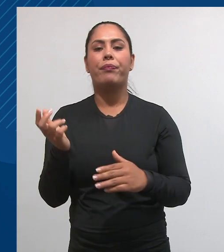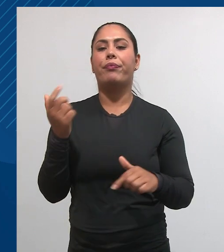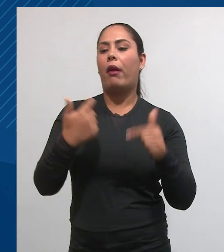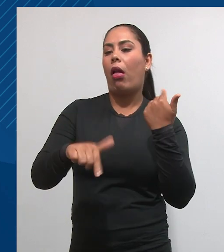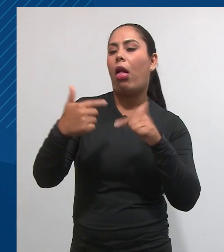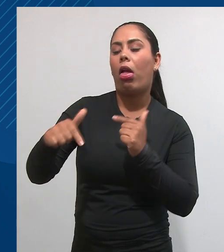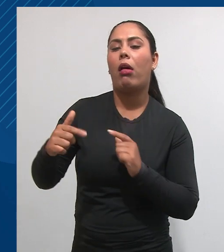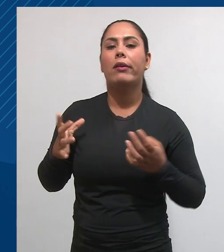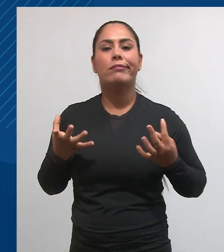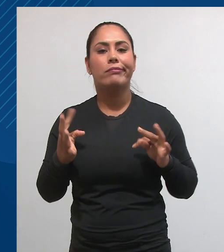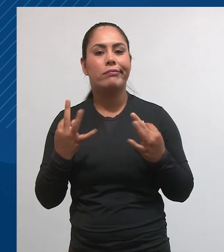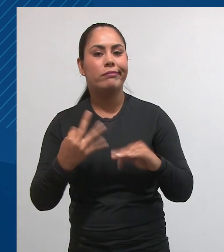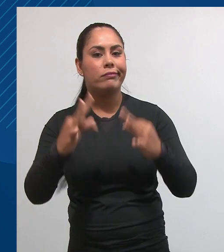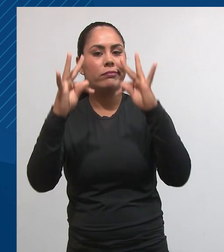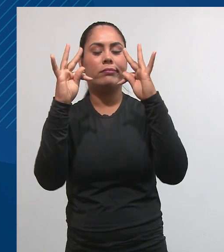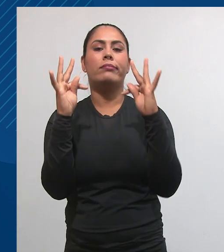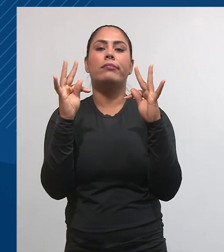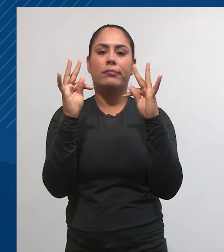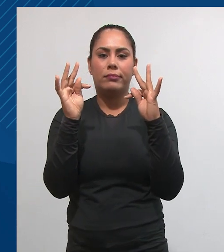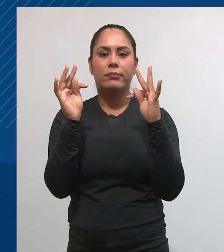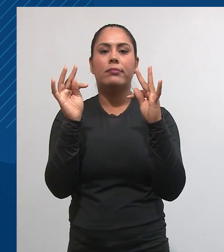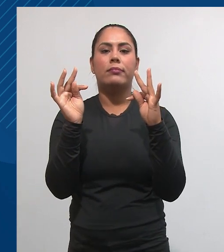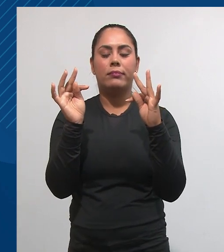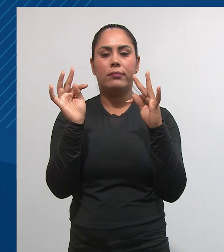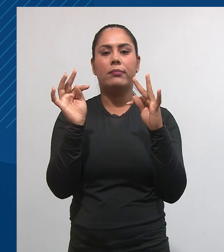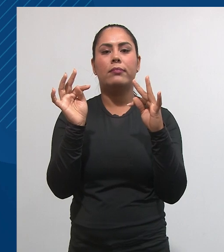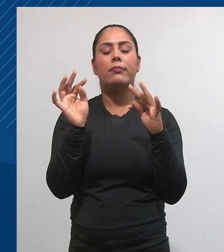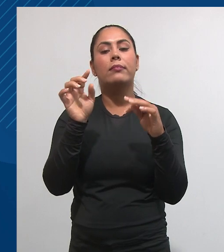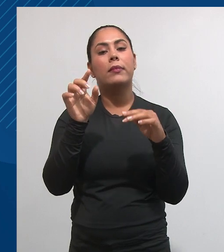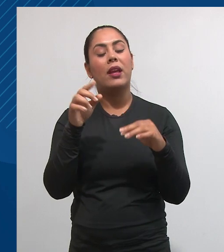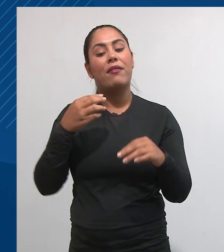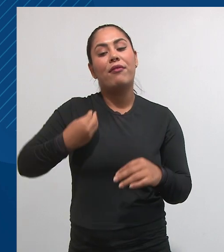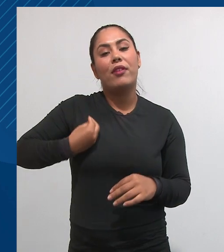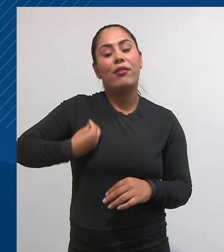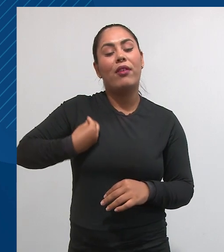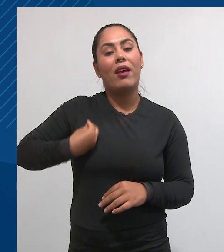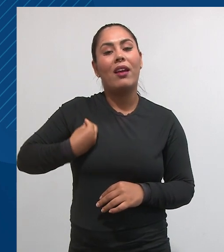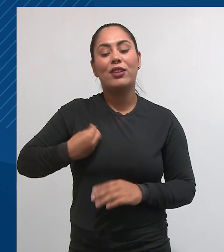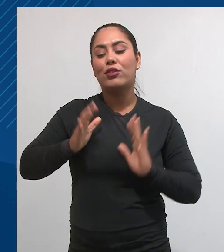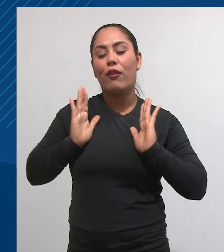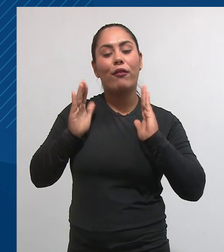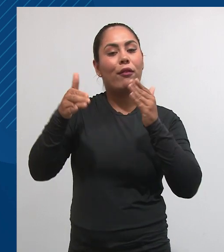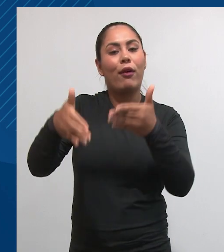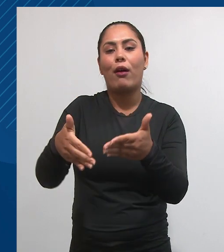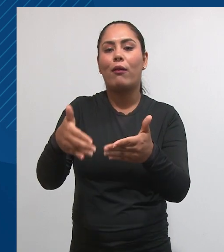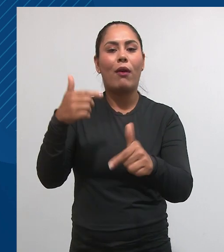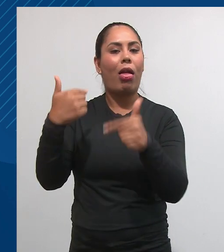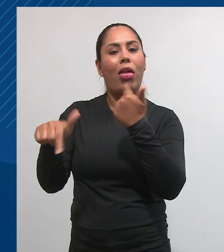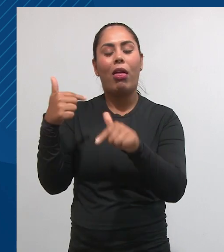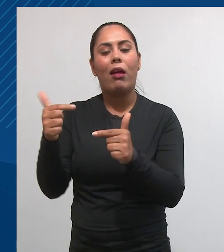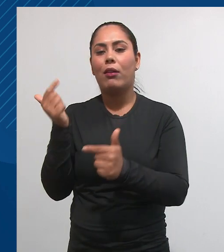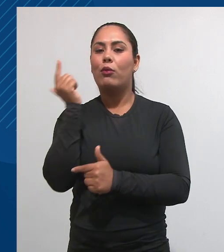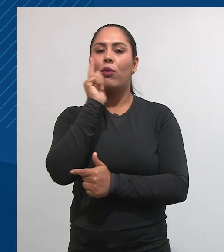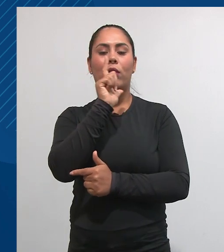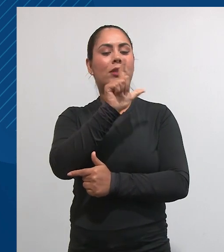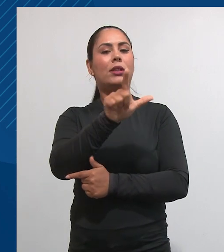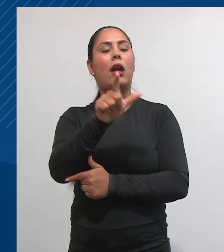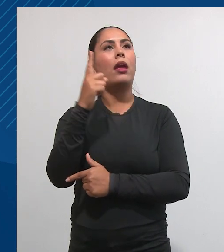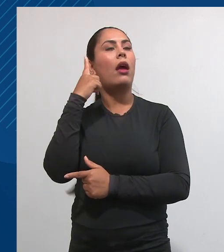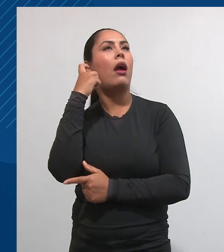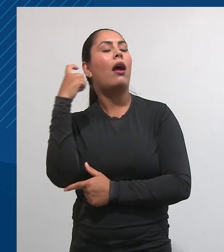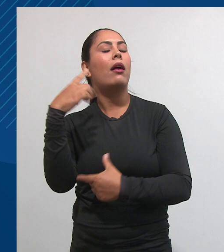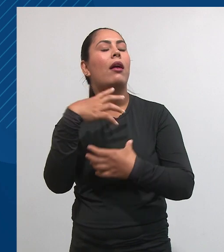das tecnologias, né? Vive voltado só para isso e não consegue ouvir o canto